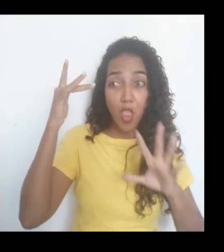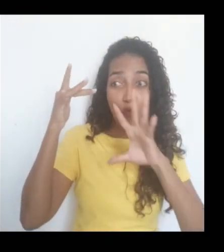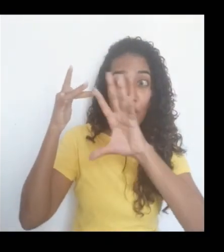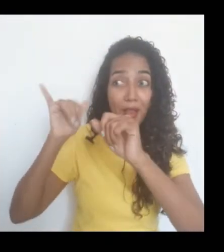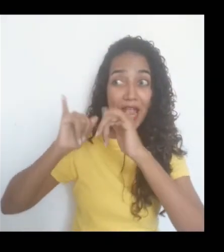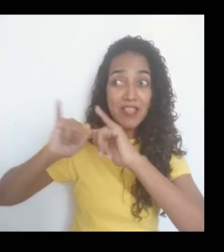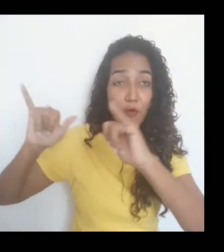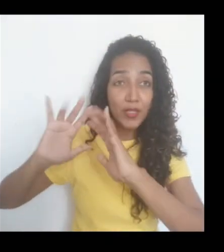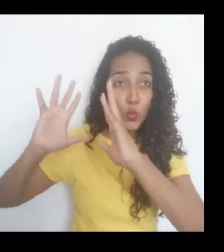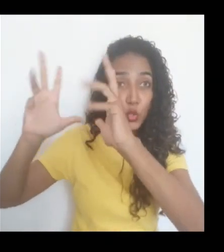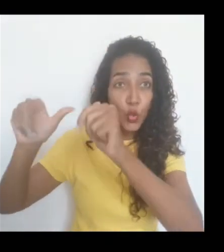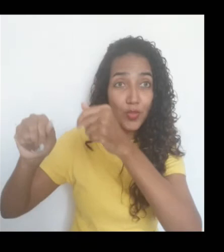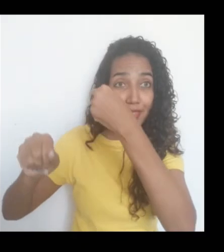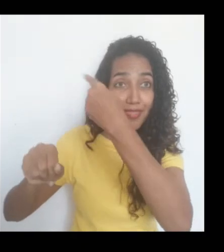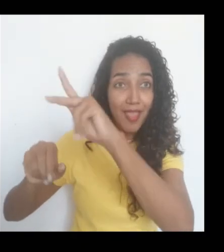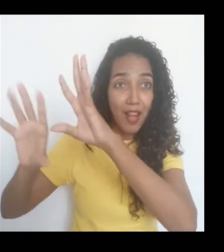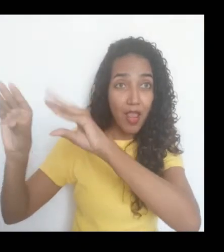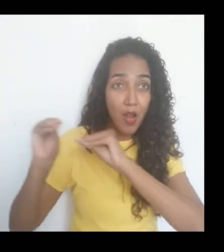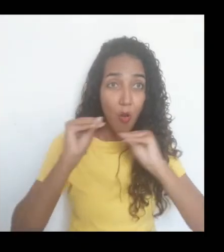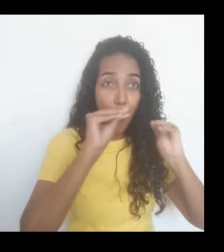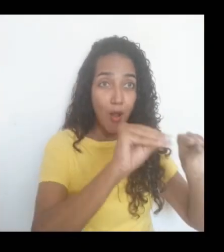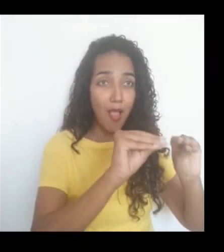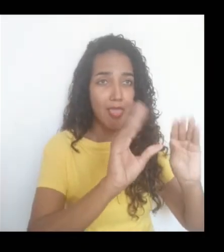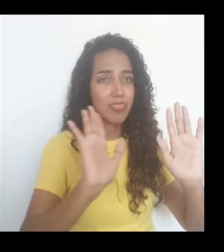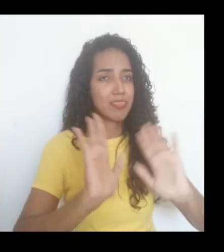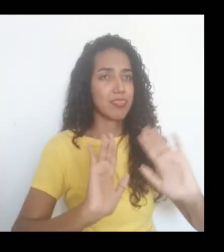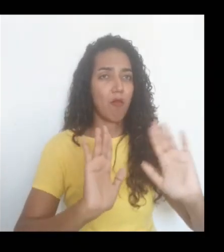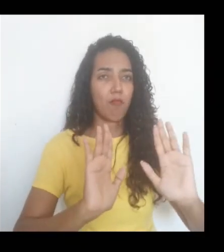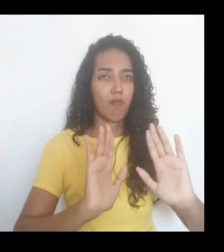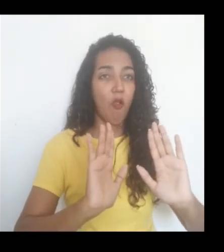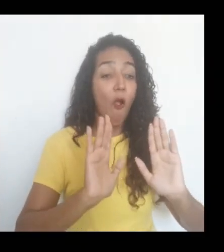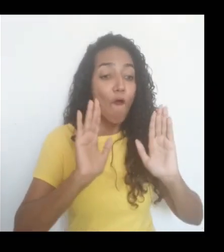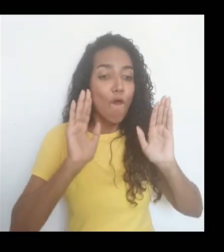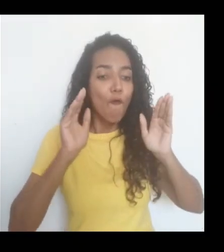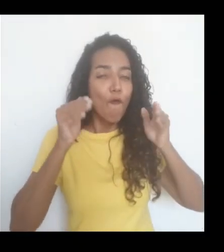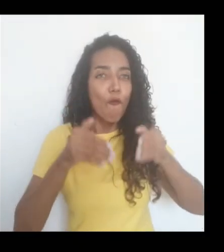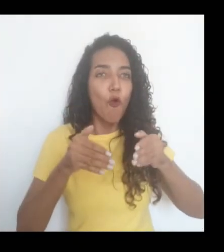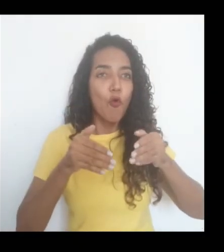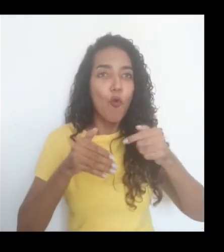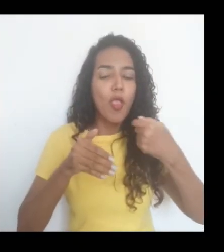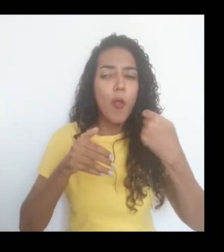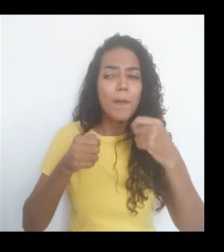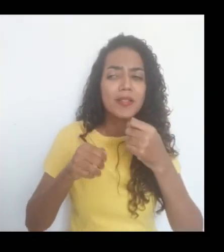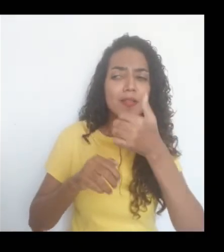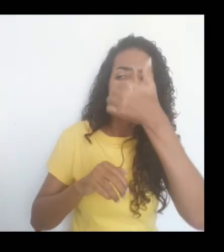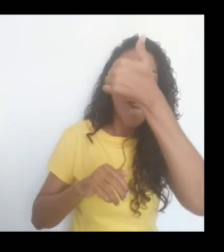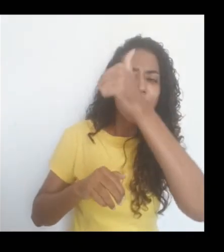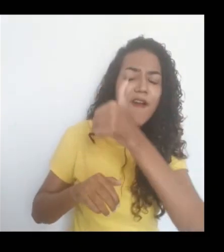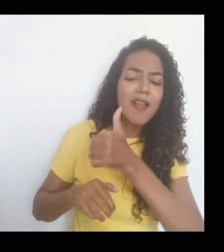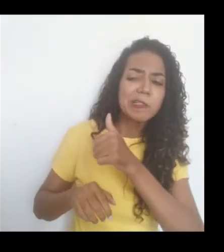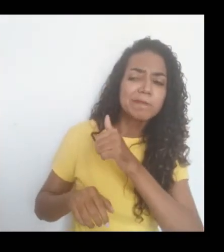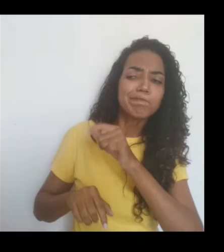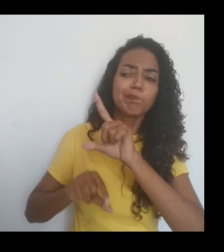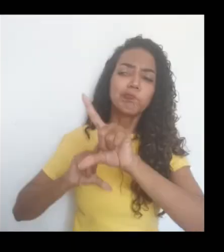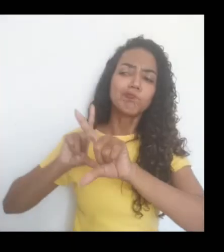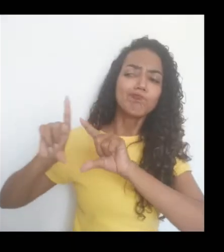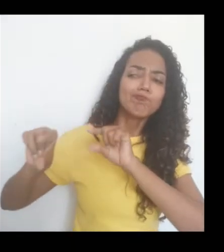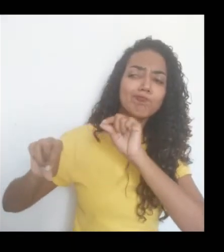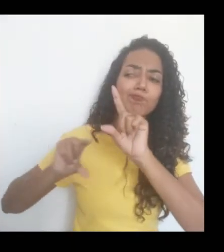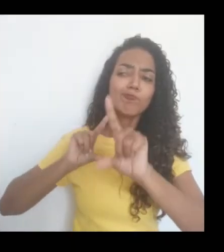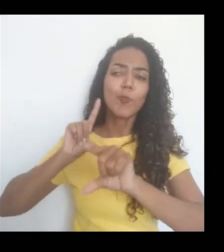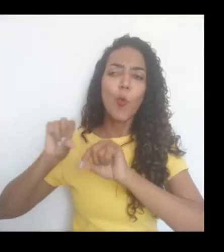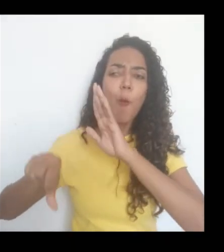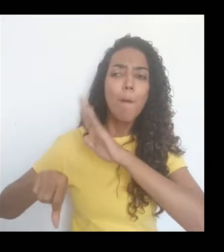Eu preciso mapear e abstrair o que é essencial em termos de atributos e